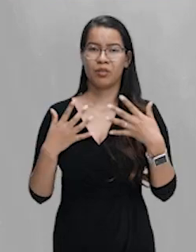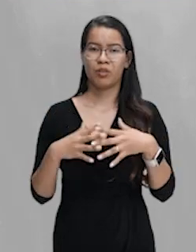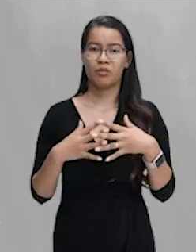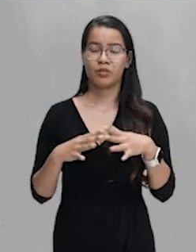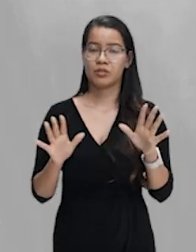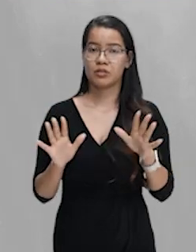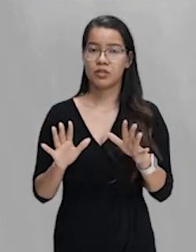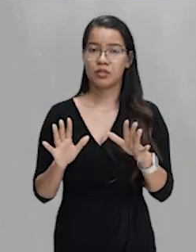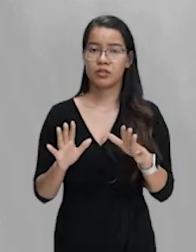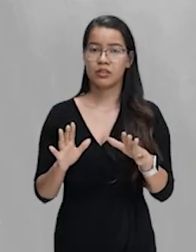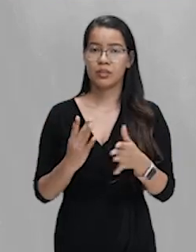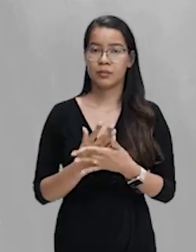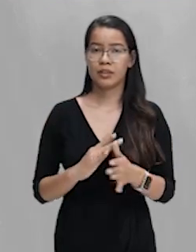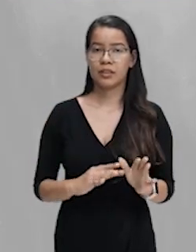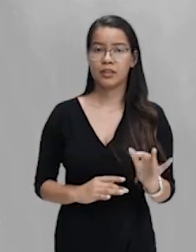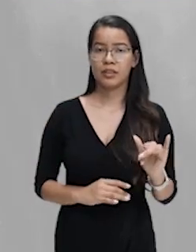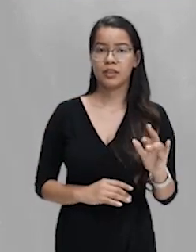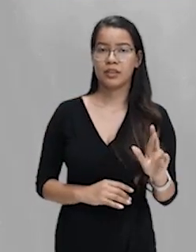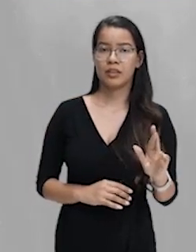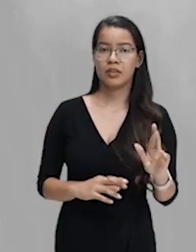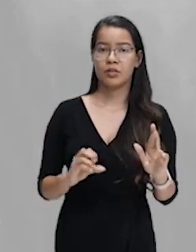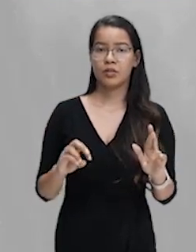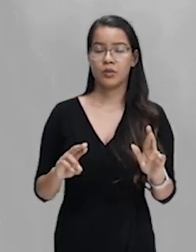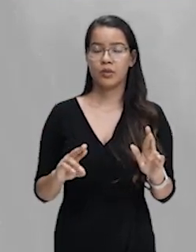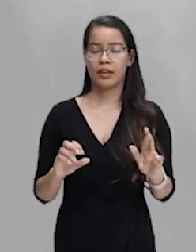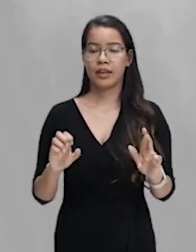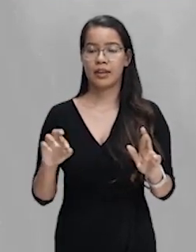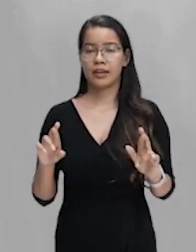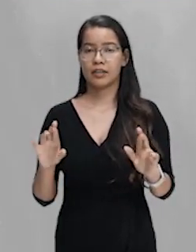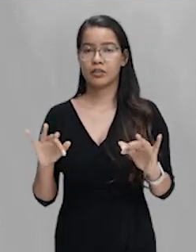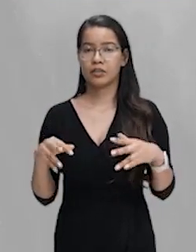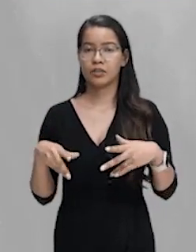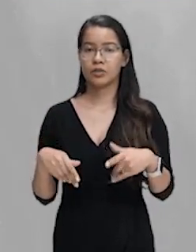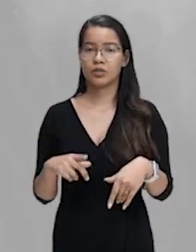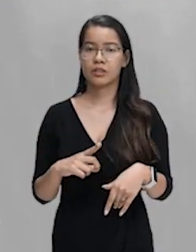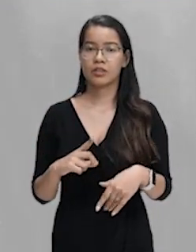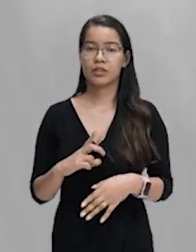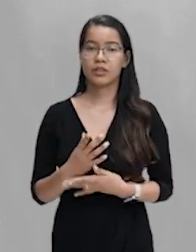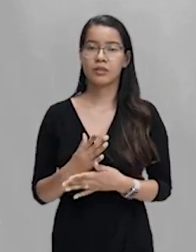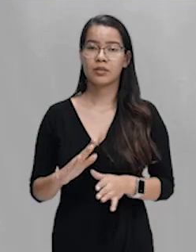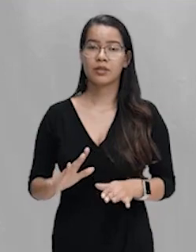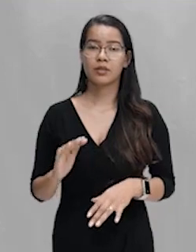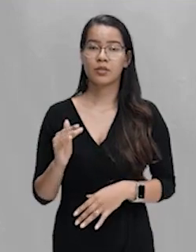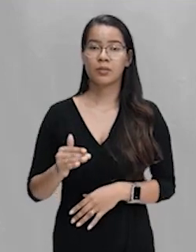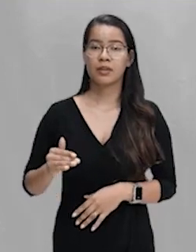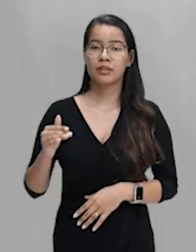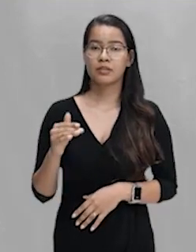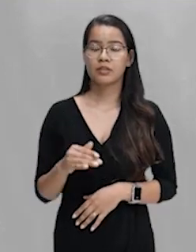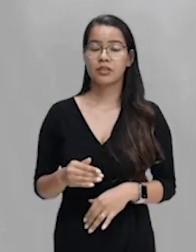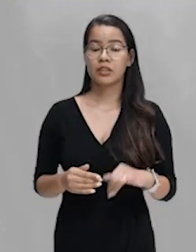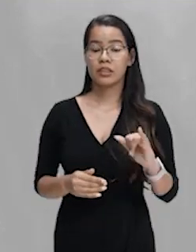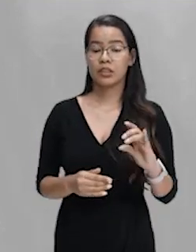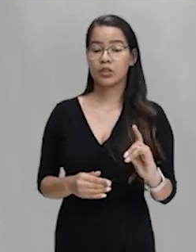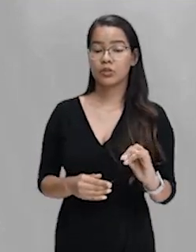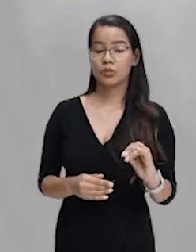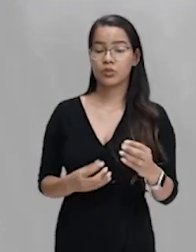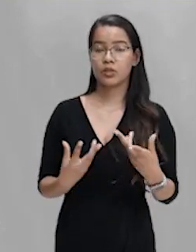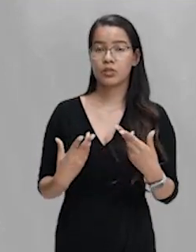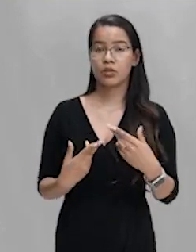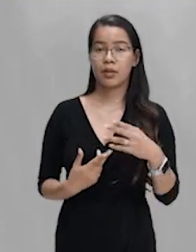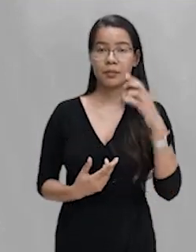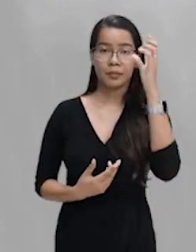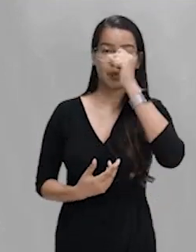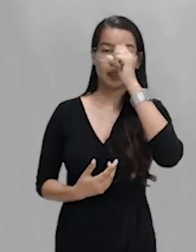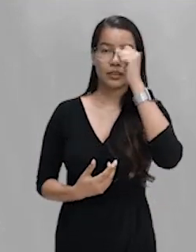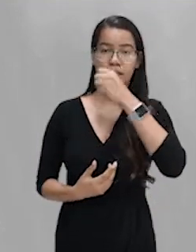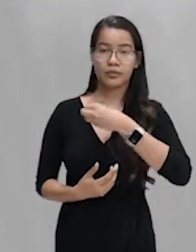Verbos terminados em ER ou IR em espanhol, todos têm a terminação no particípio de ido. É o caso de aprender, é o caso